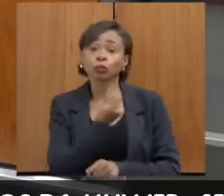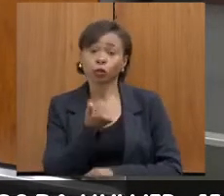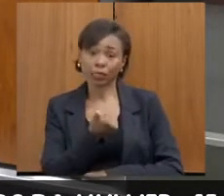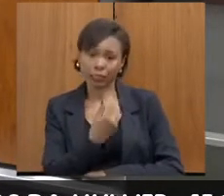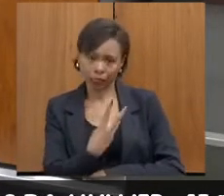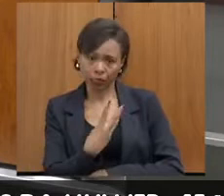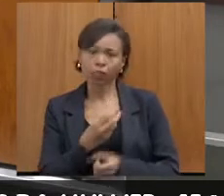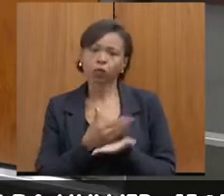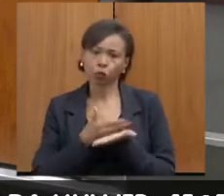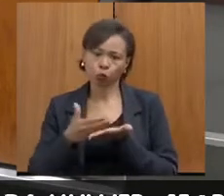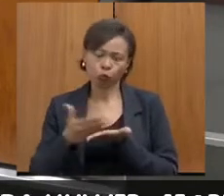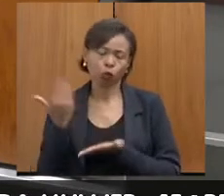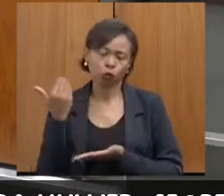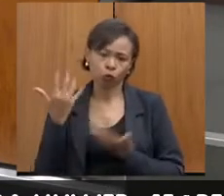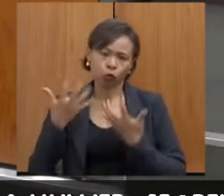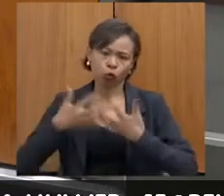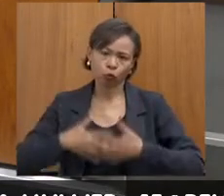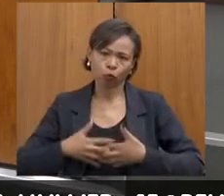É.